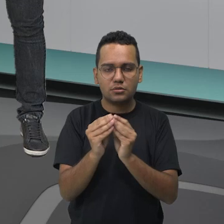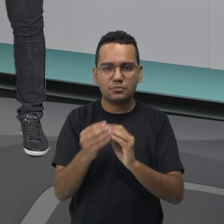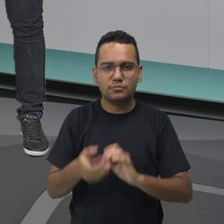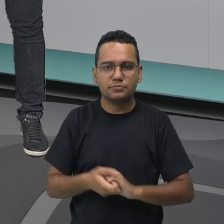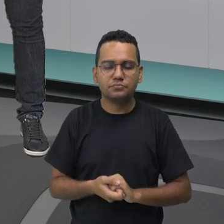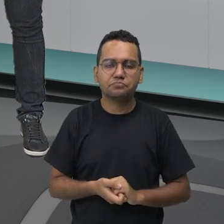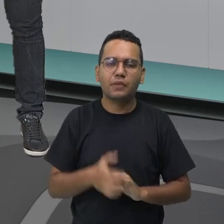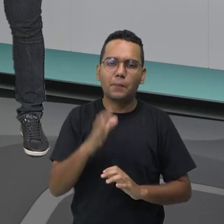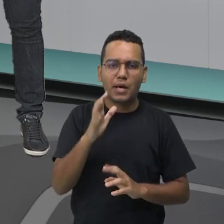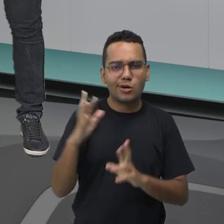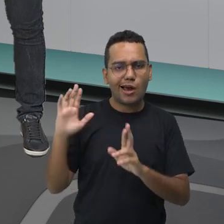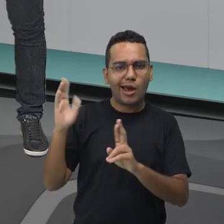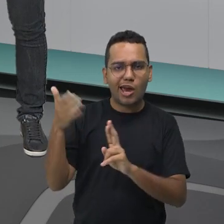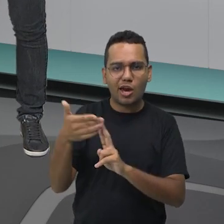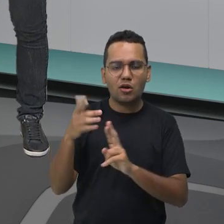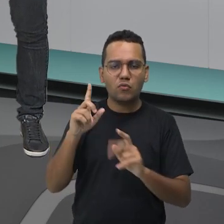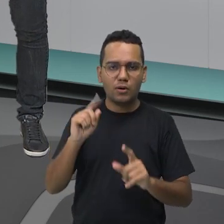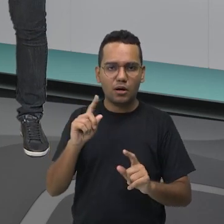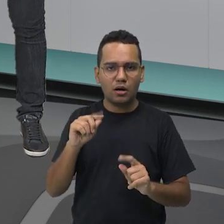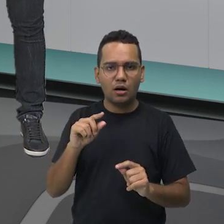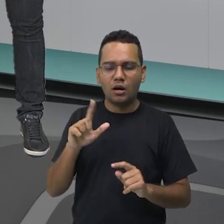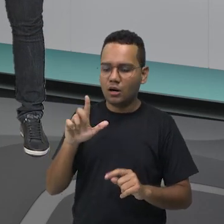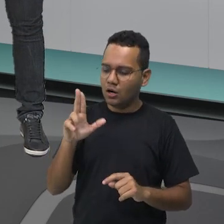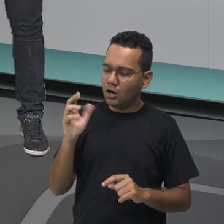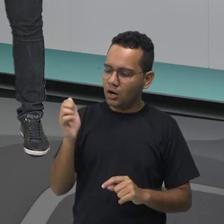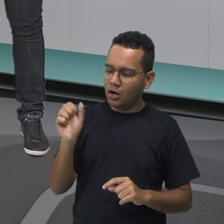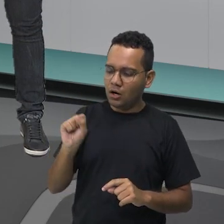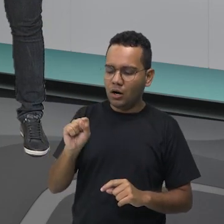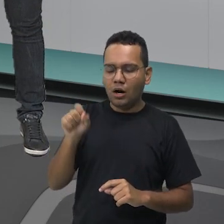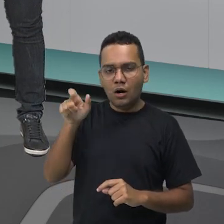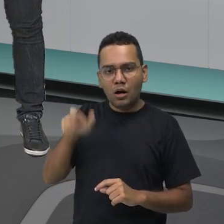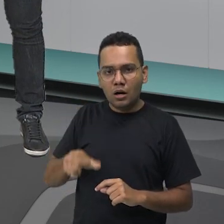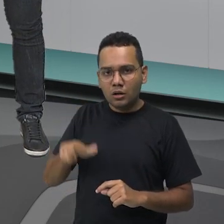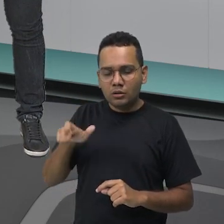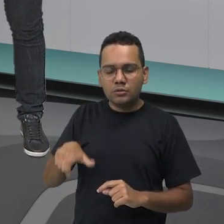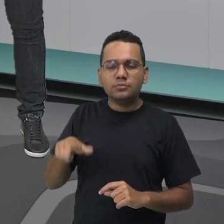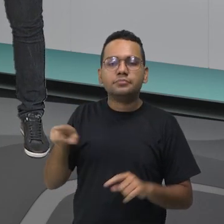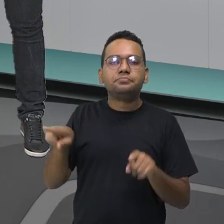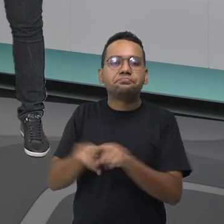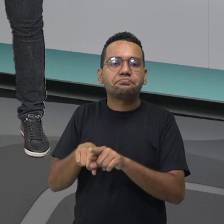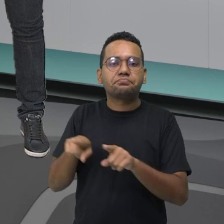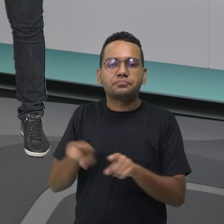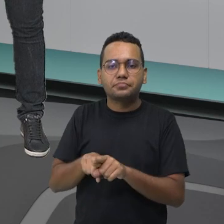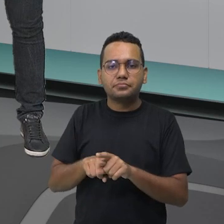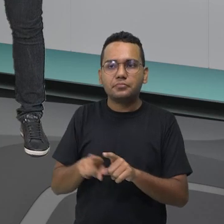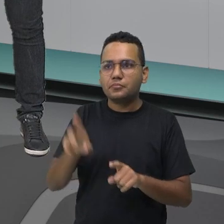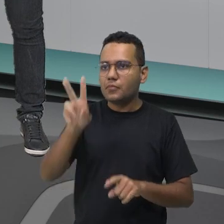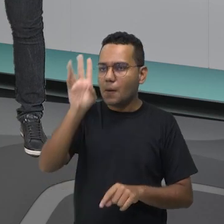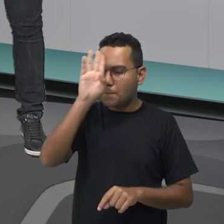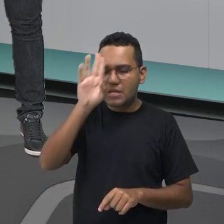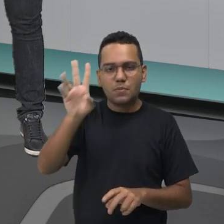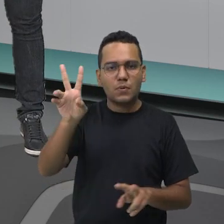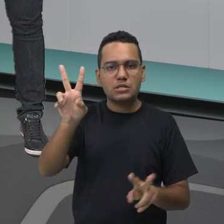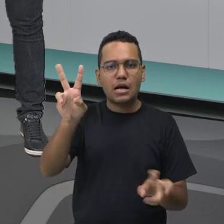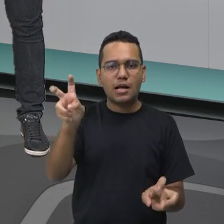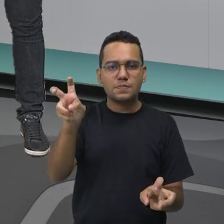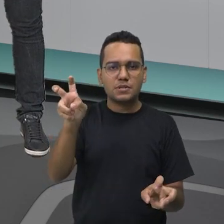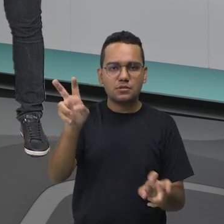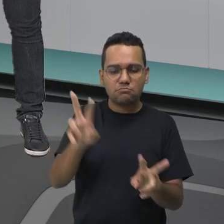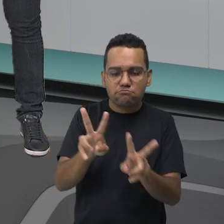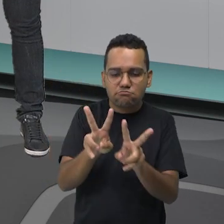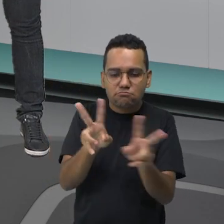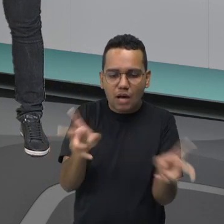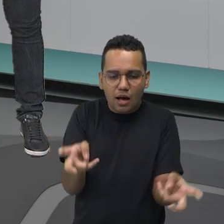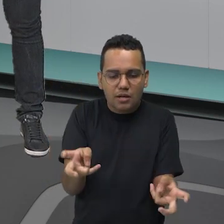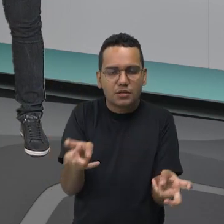claro, faz a referência à pessoa e coloca o destaque com as aspas, informando que aquelas palavras não